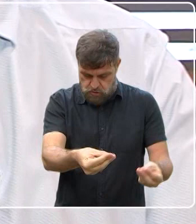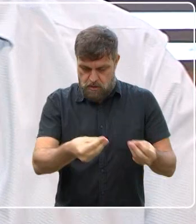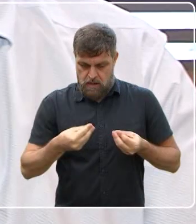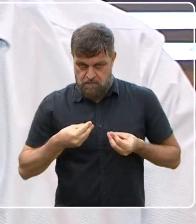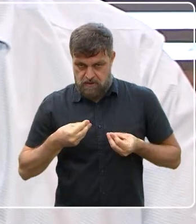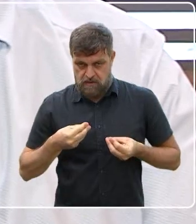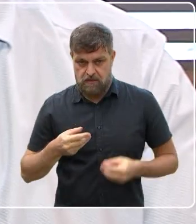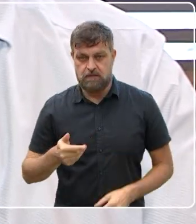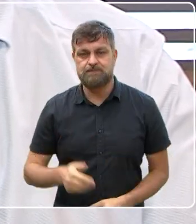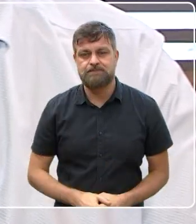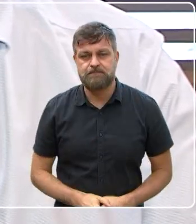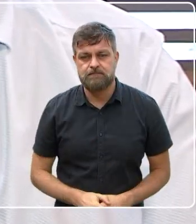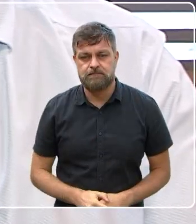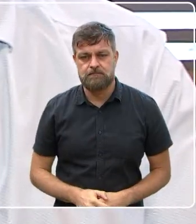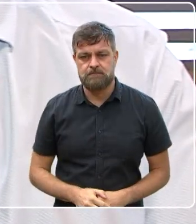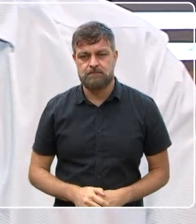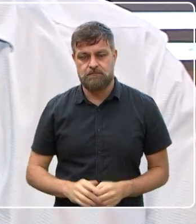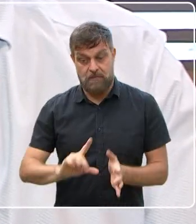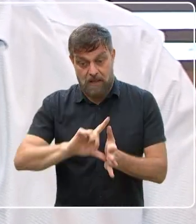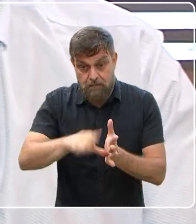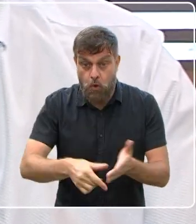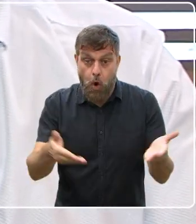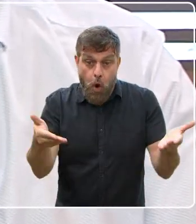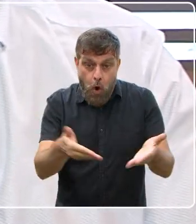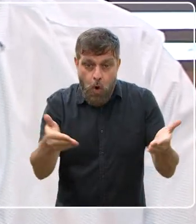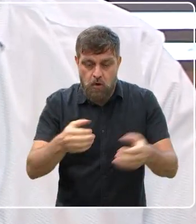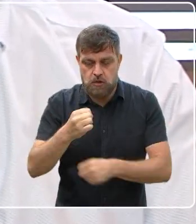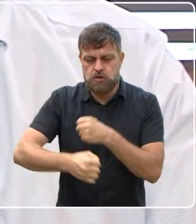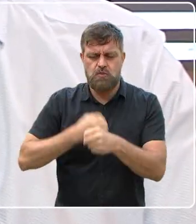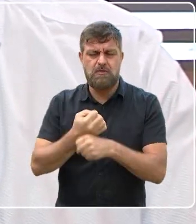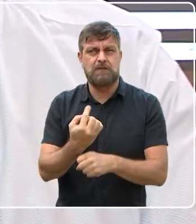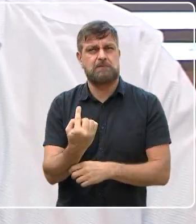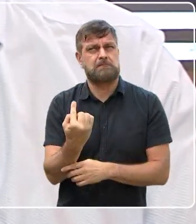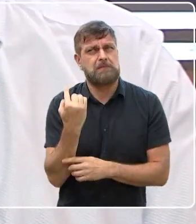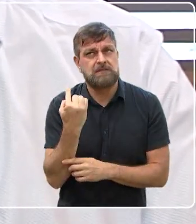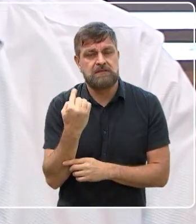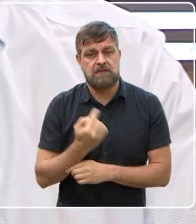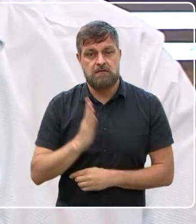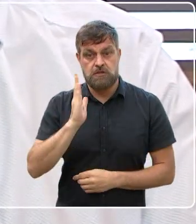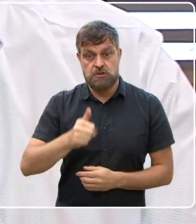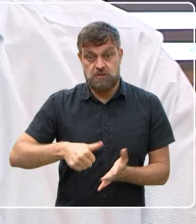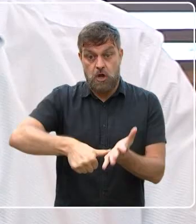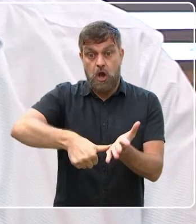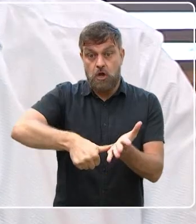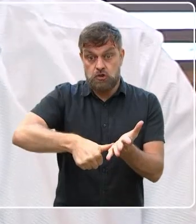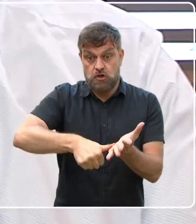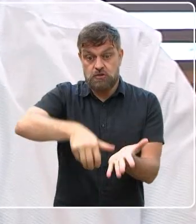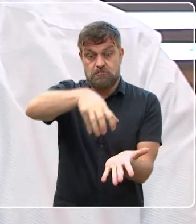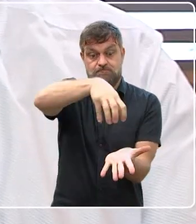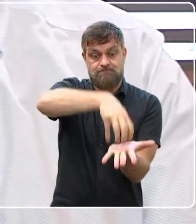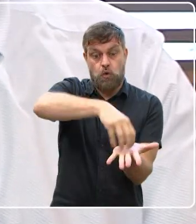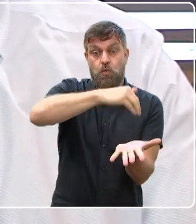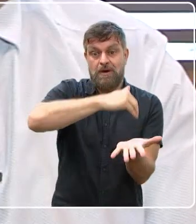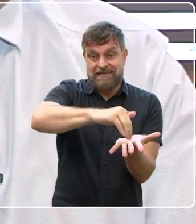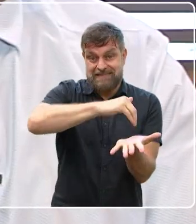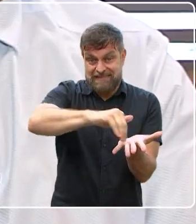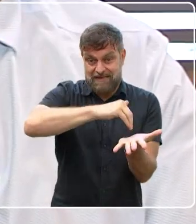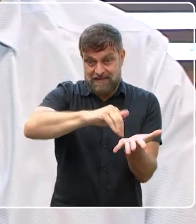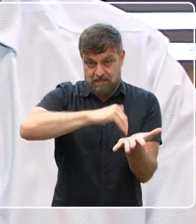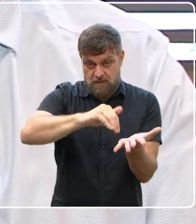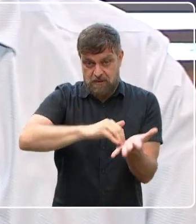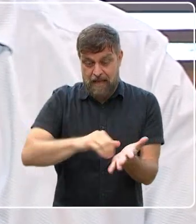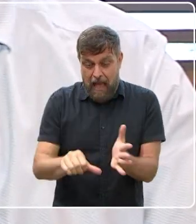um composto organizacional. Hoje, desde o ano passado, já sou sócio patrimonial do escritório. A